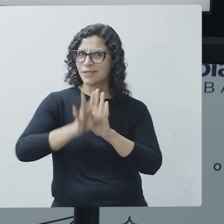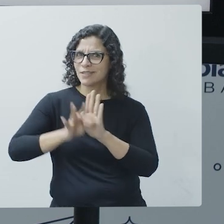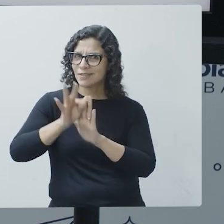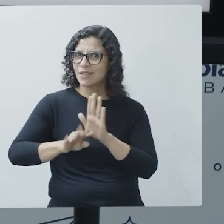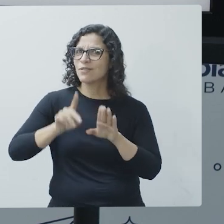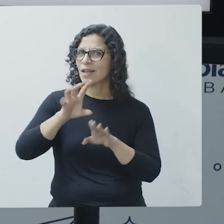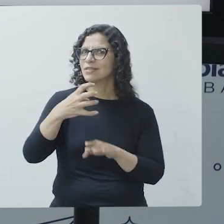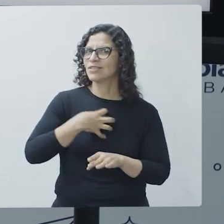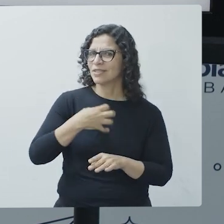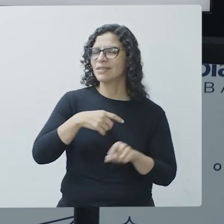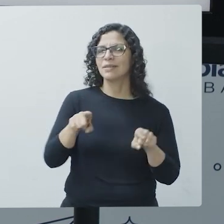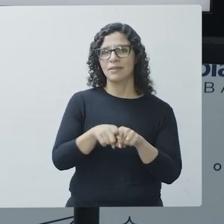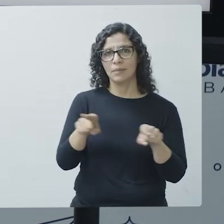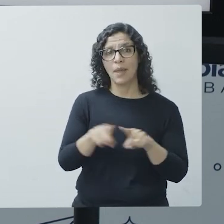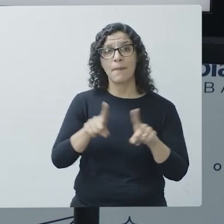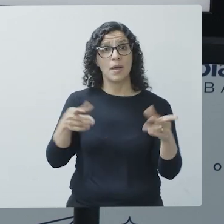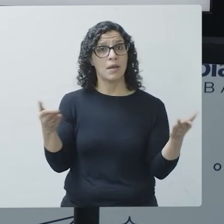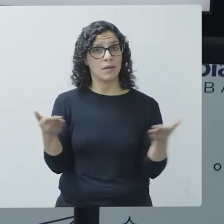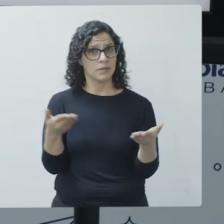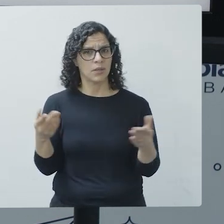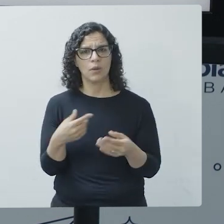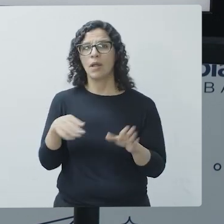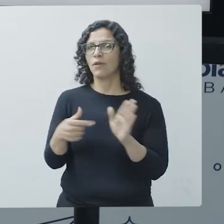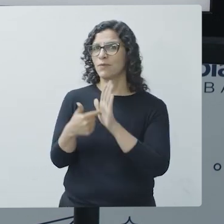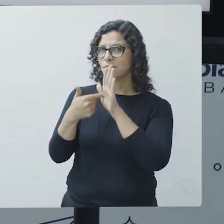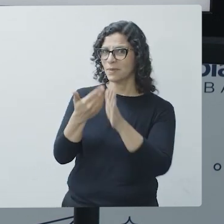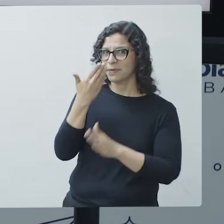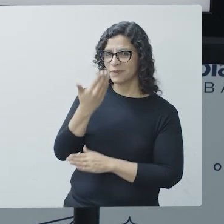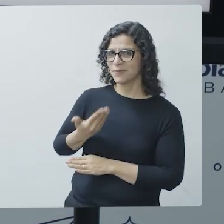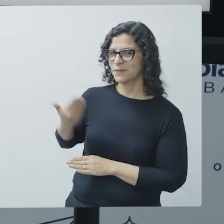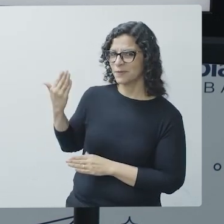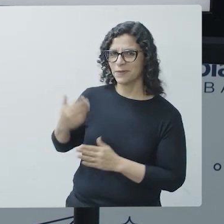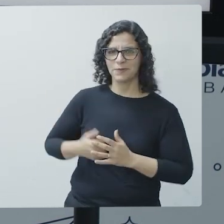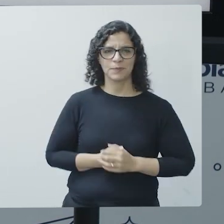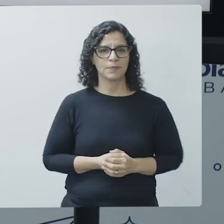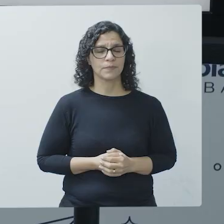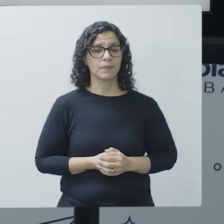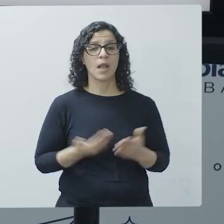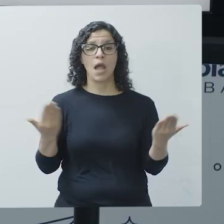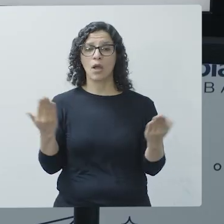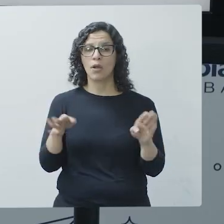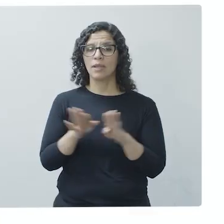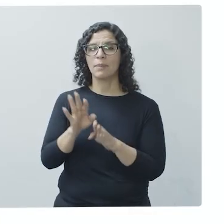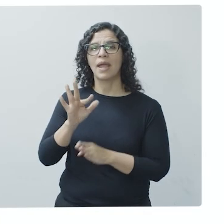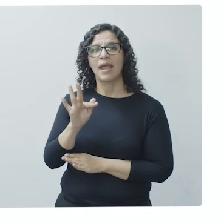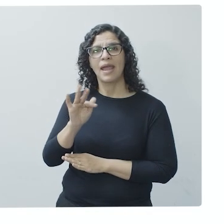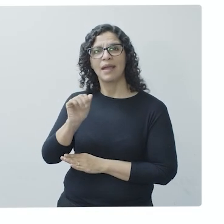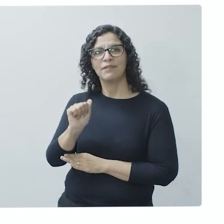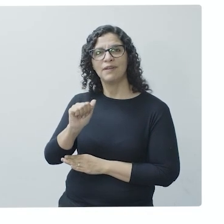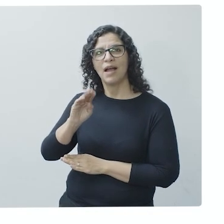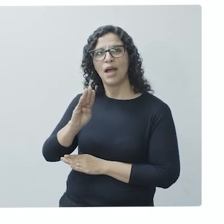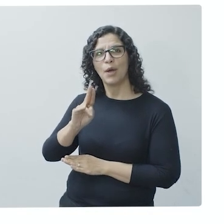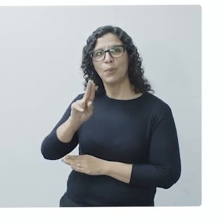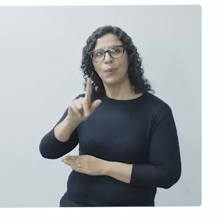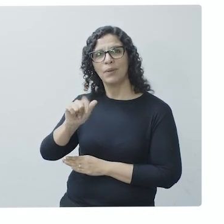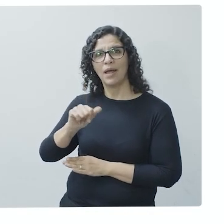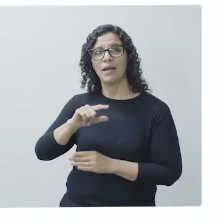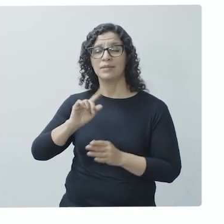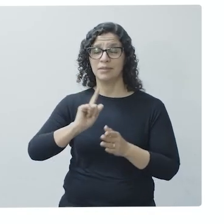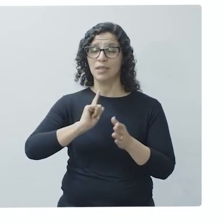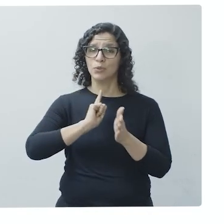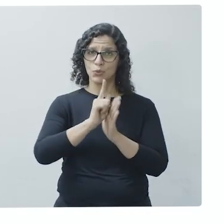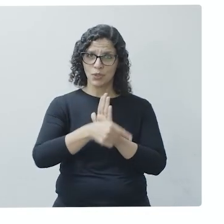desse outro gênero, mas em todo caso, eu trago para vocês. Olha só, a fábula é um gênero textual